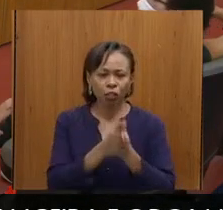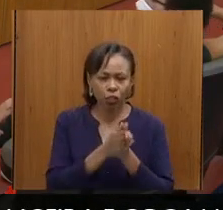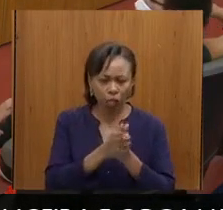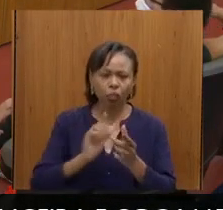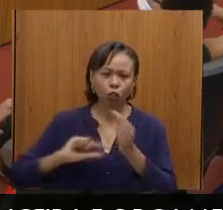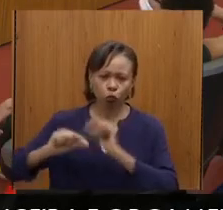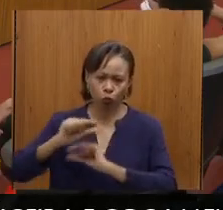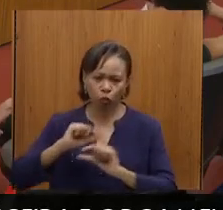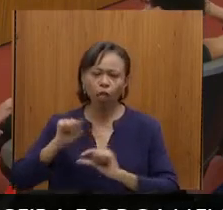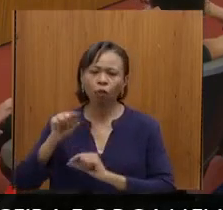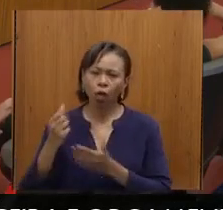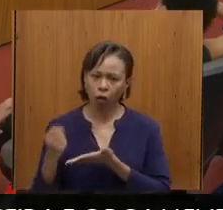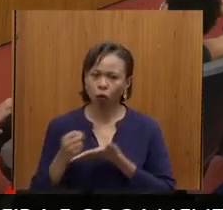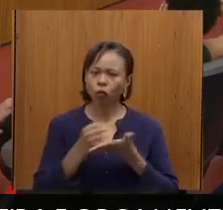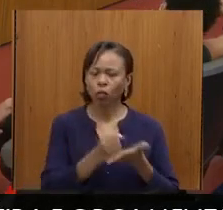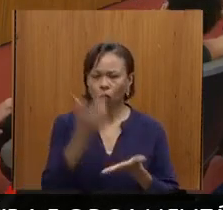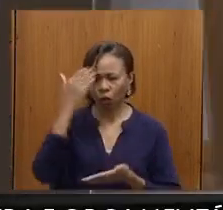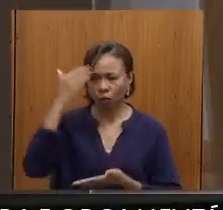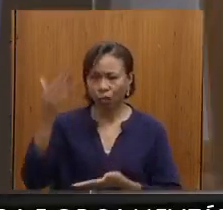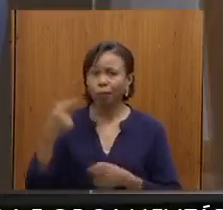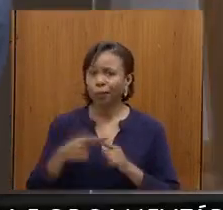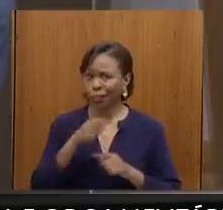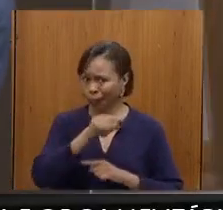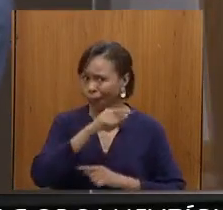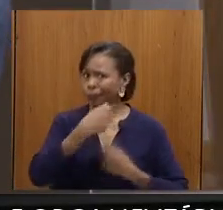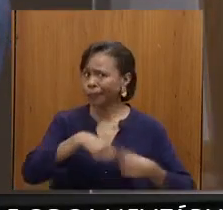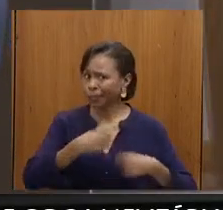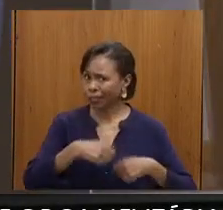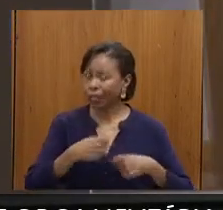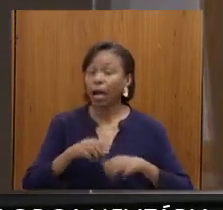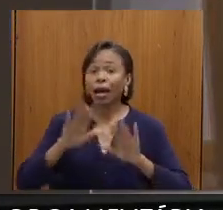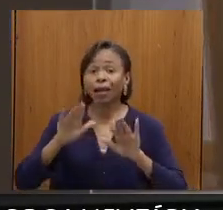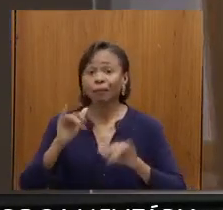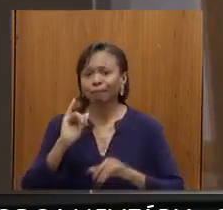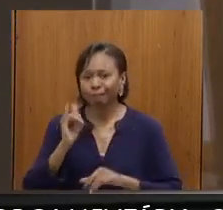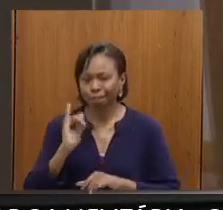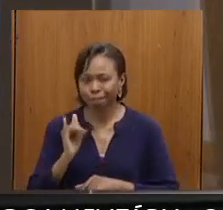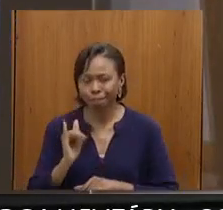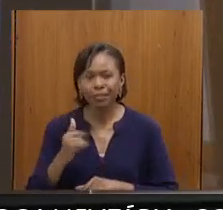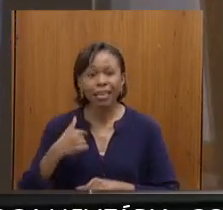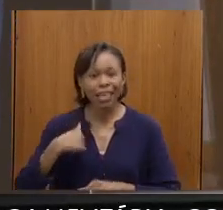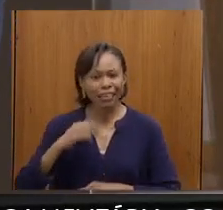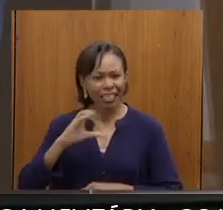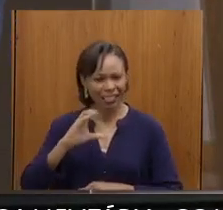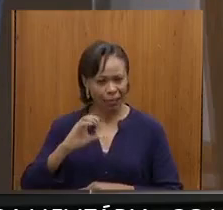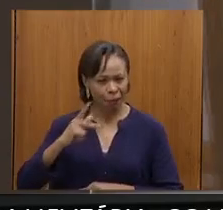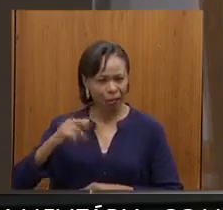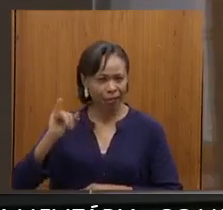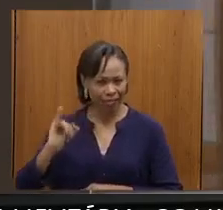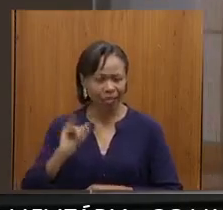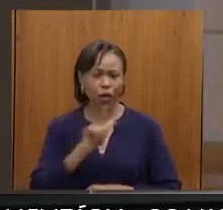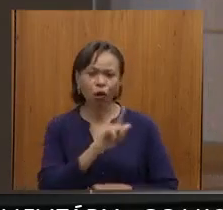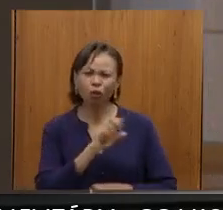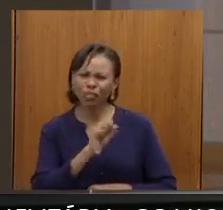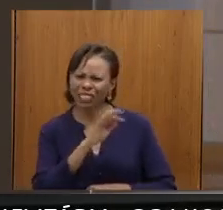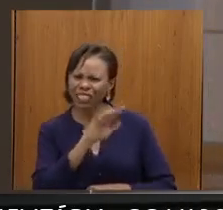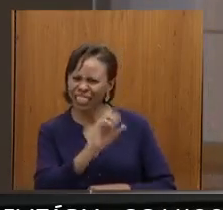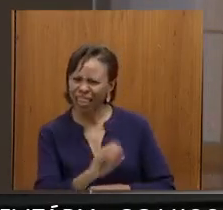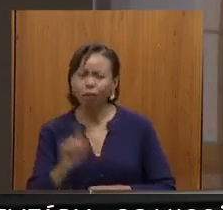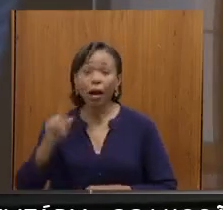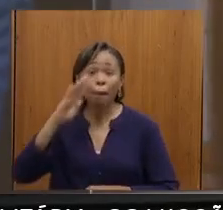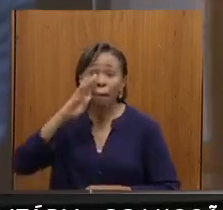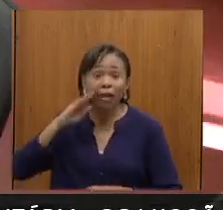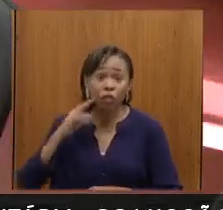do Mucuri, de todo o governo, o pessoal precisa... Agora, só uma coisa, eu na CPI, deputado Gustavo e a deputada Beatriz que